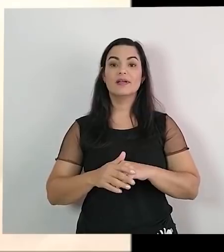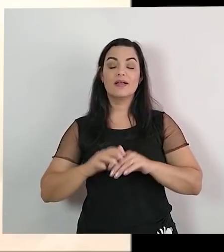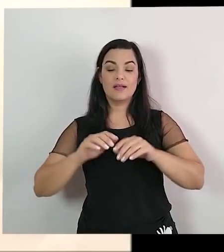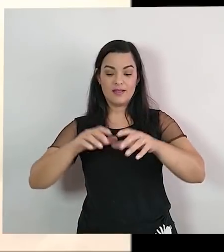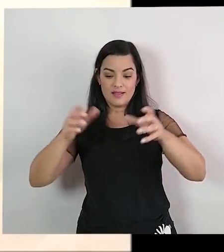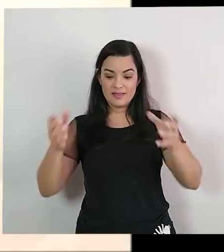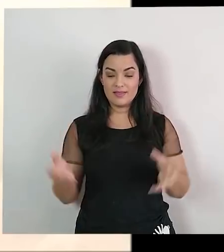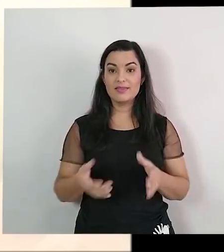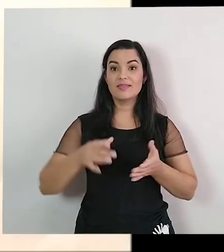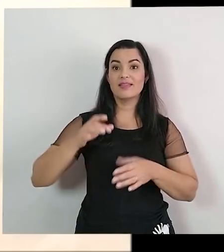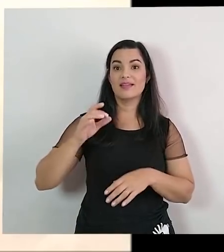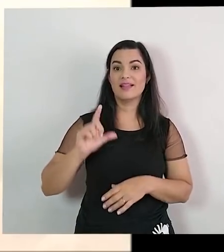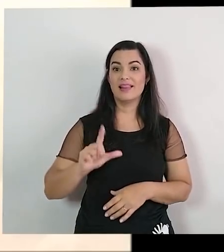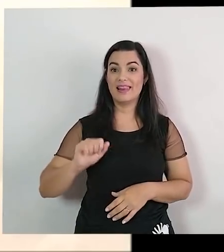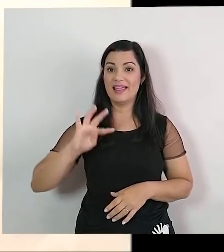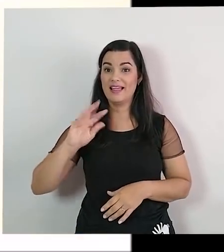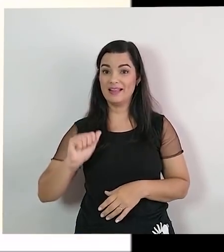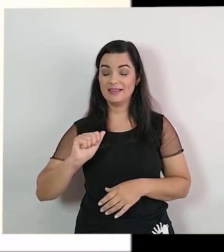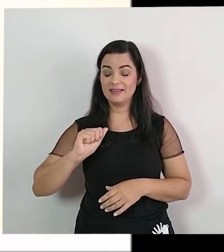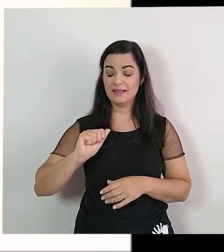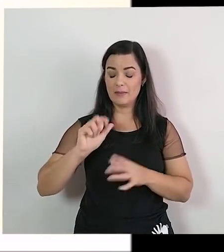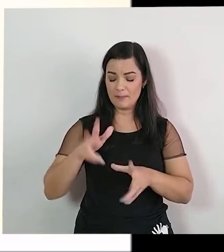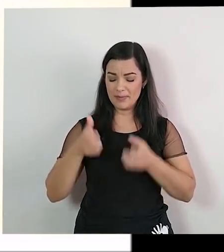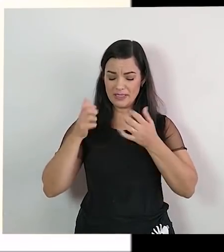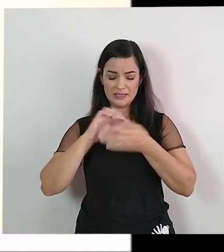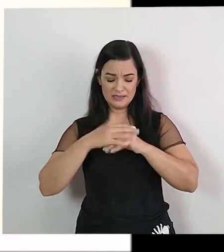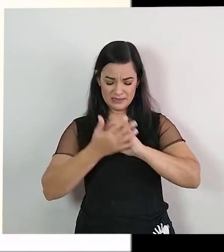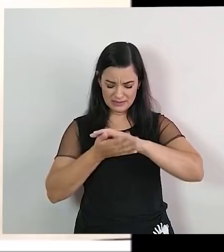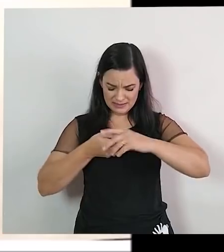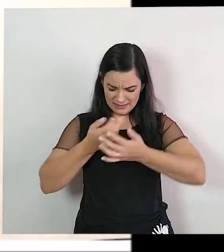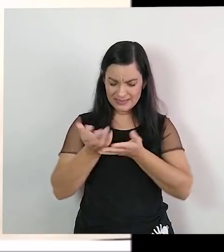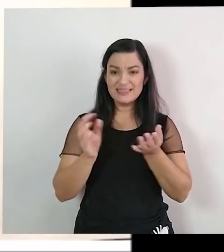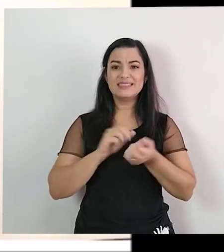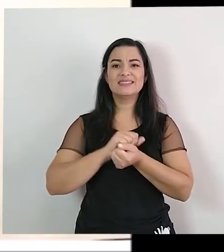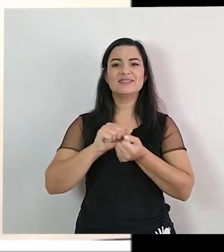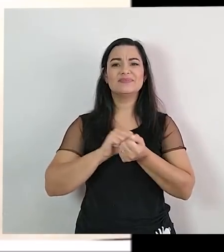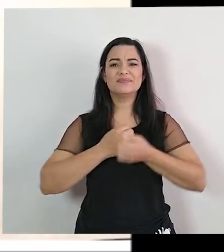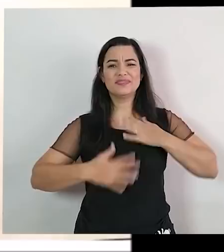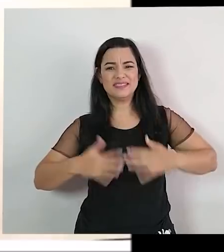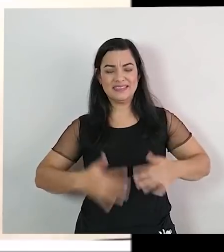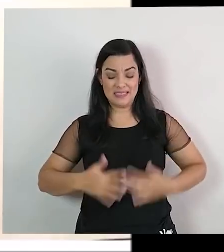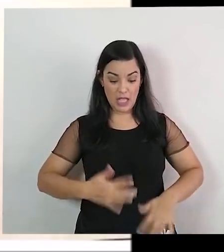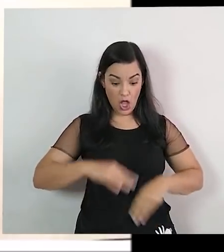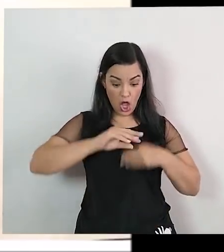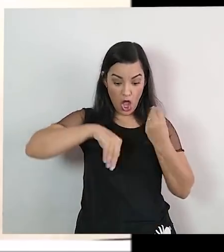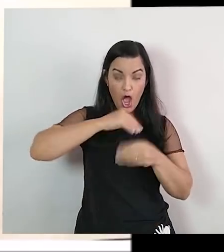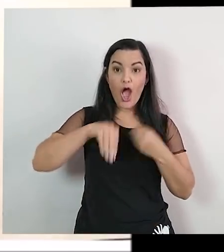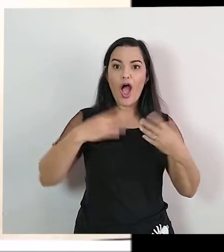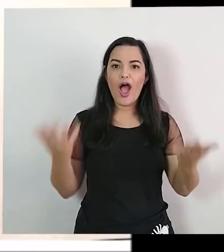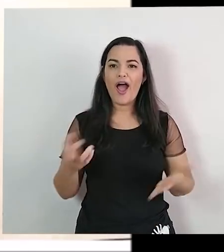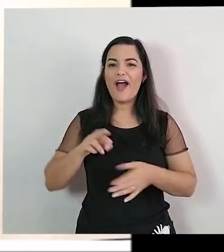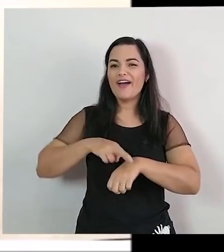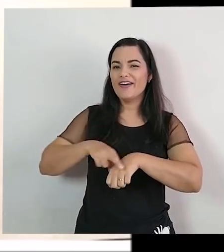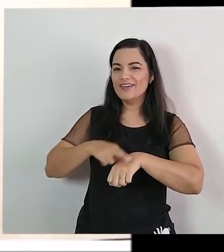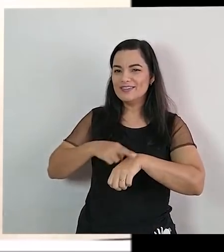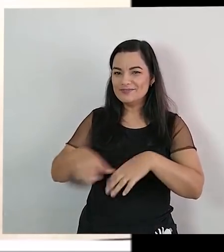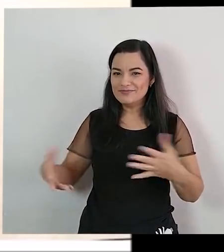Limpa, limpa, limpa. O gato não viu que a tinta misturou e roxo ficou.